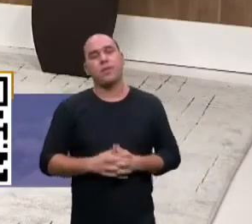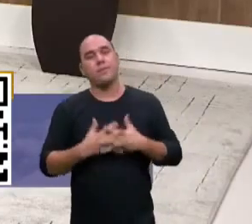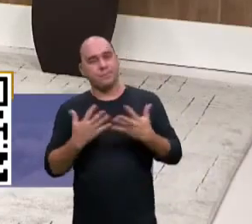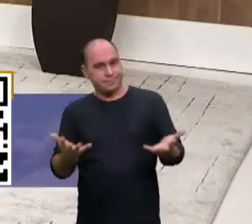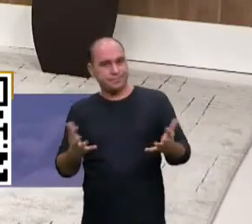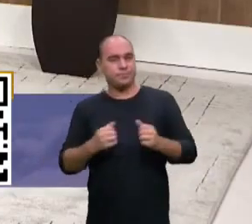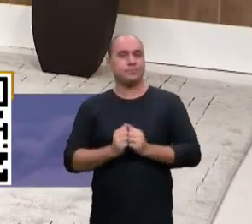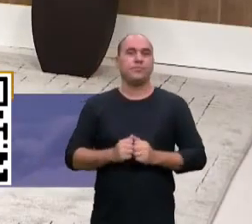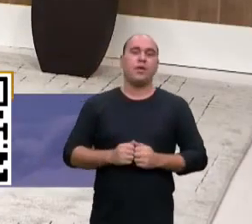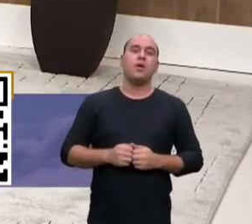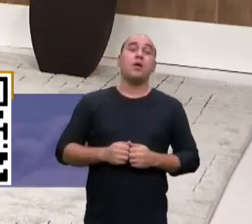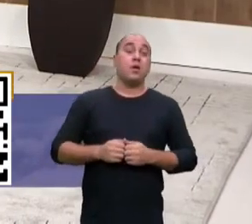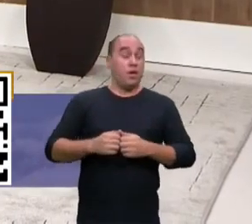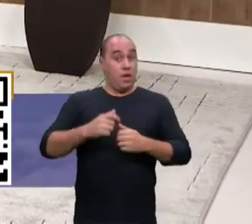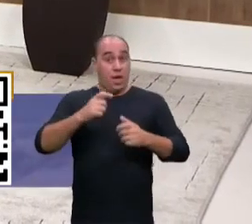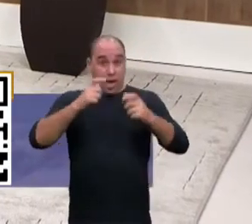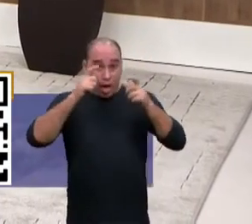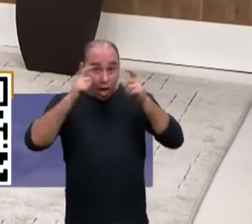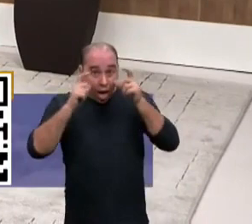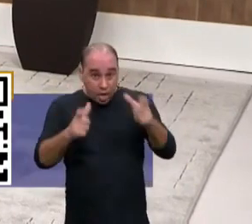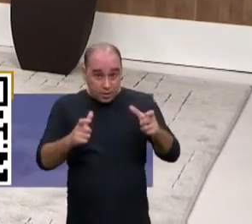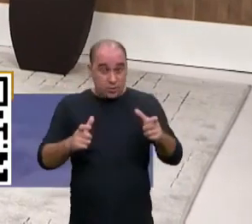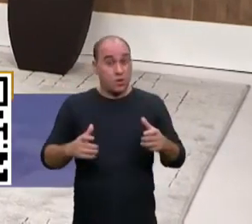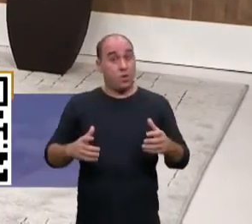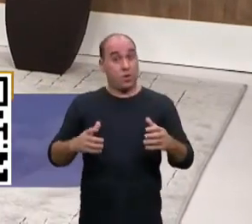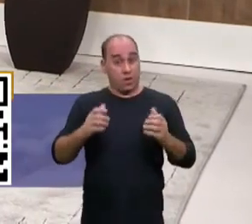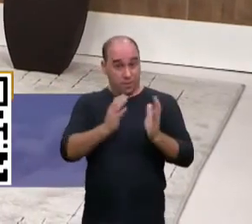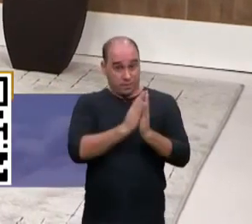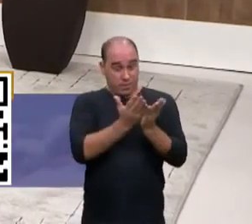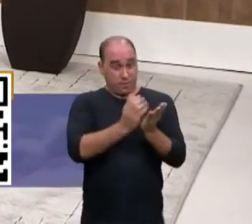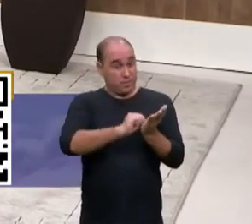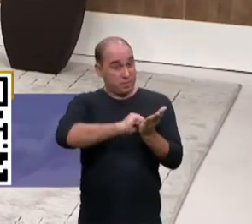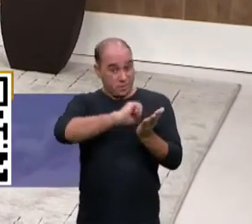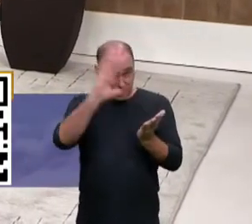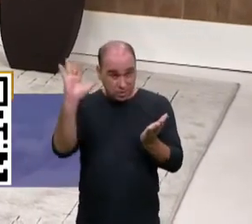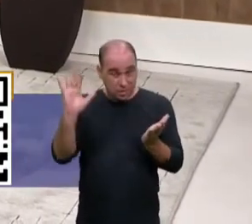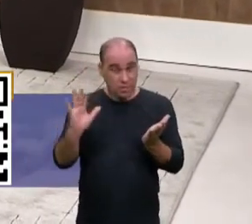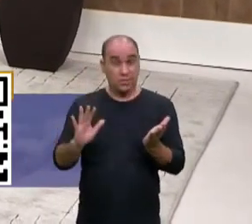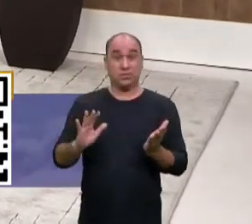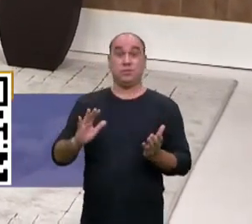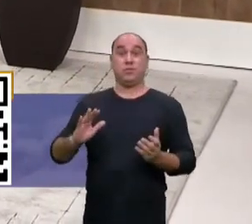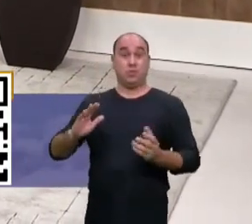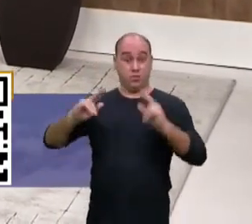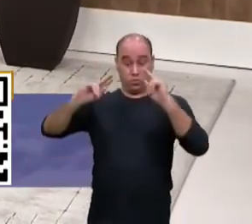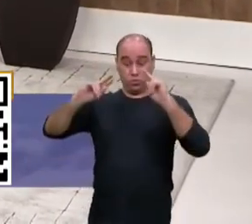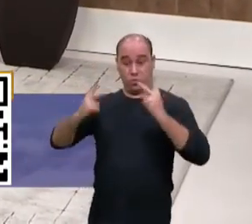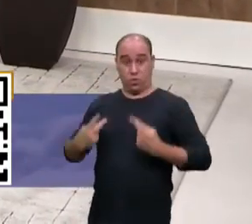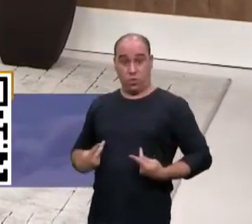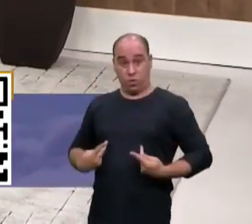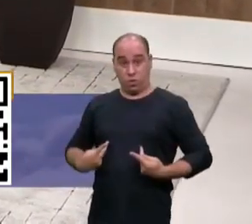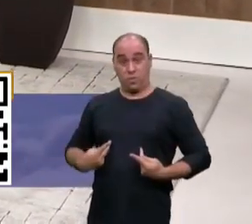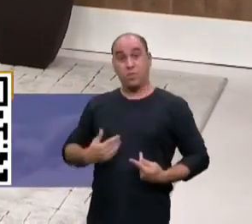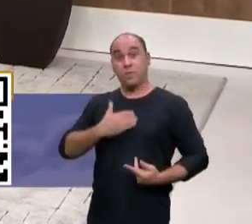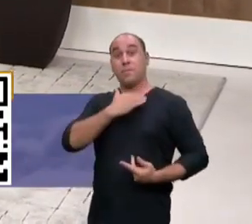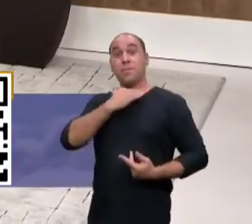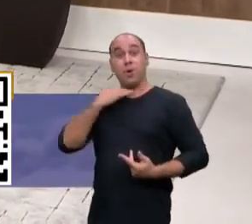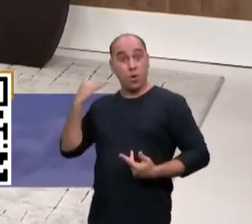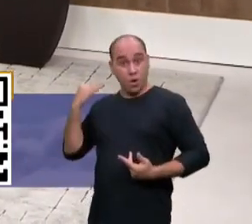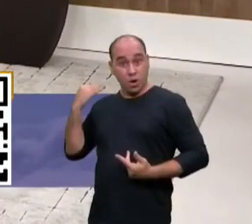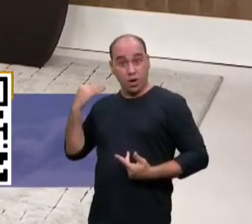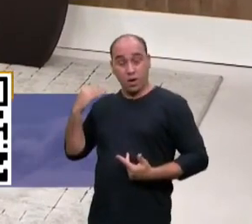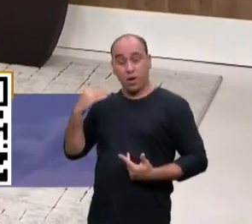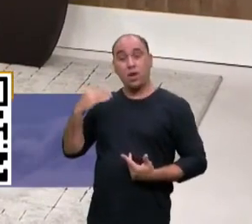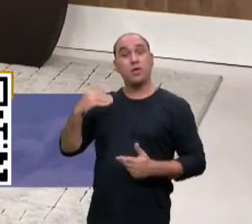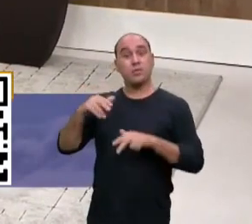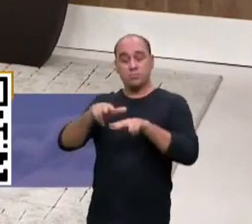é bem meu amigo presta bem atenção que a bíblia muito caro nesse assunto então acontece se o homem foi feito dessa maneira Quando o homem